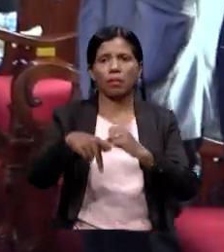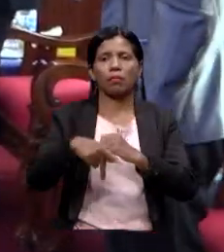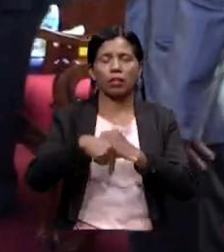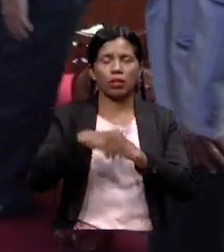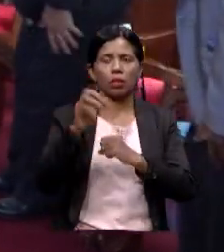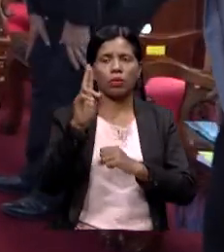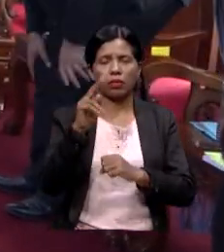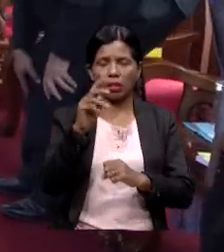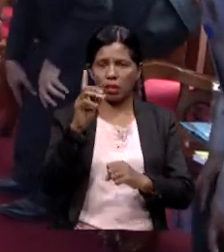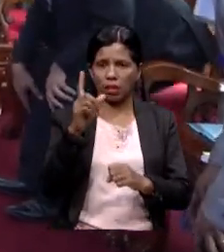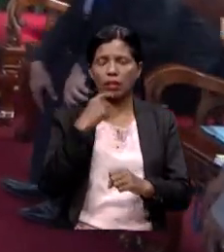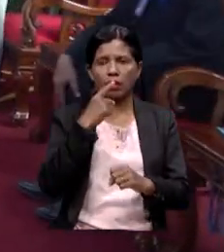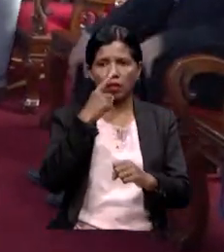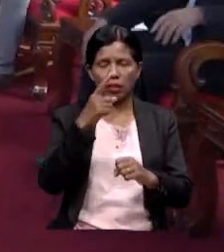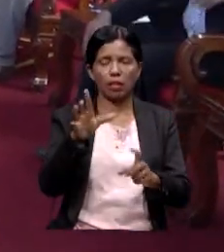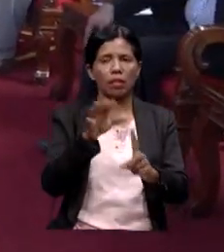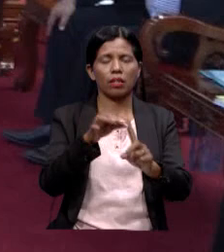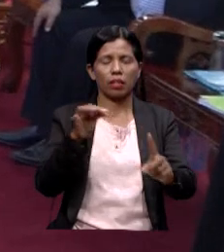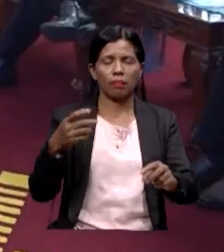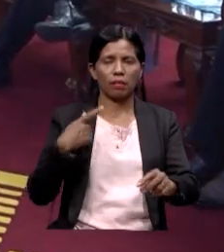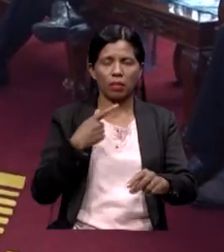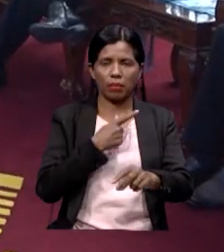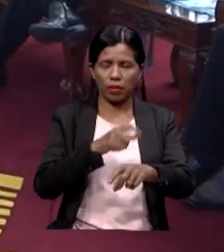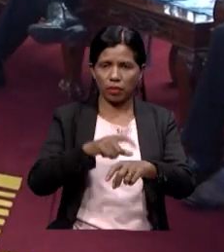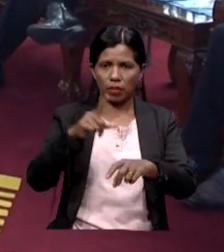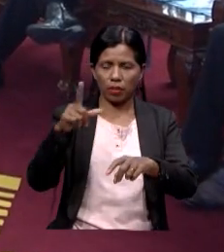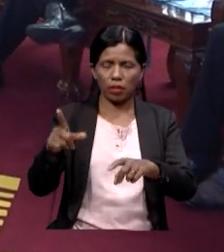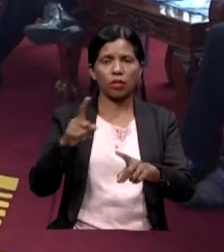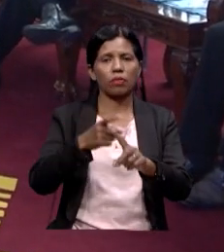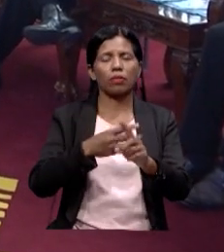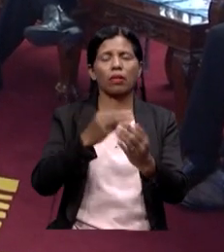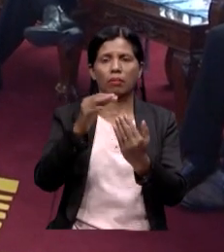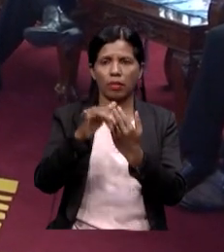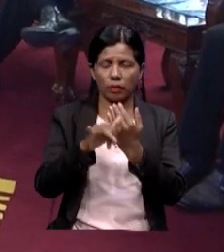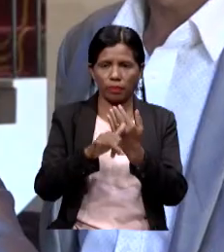Hateten, ter previsão eleição parlamentar se acontece e fulan maio nilaran.